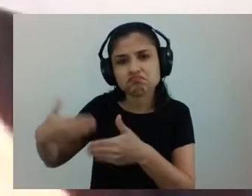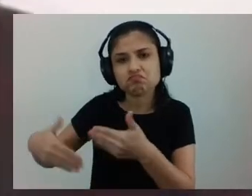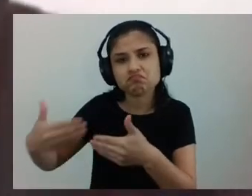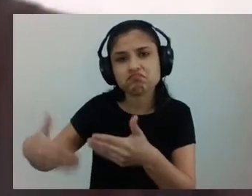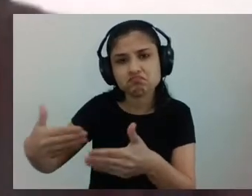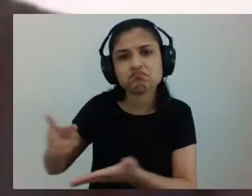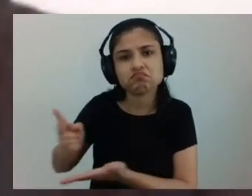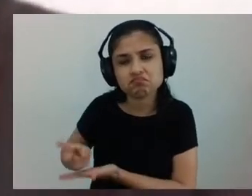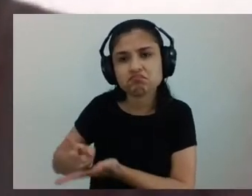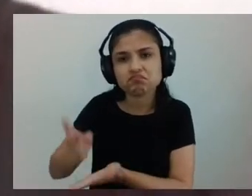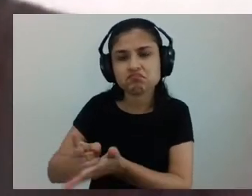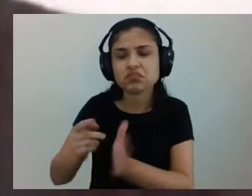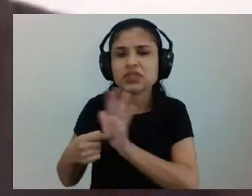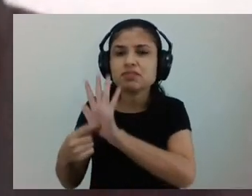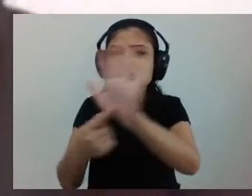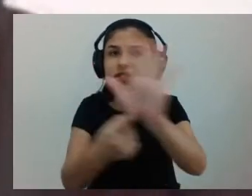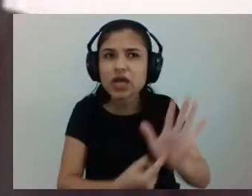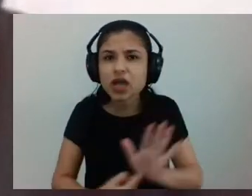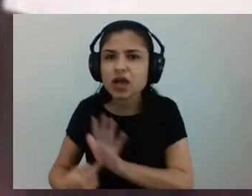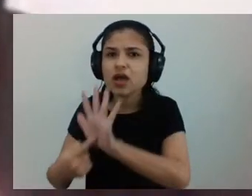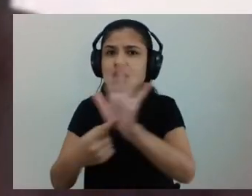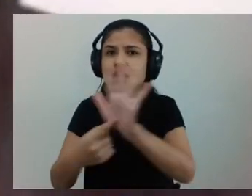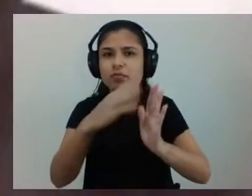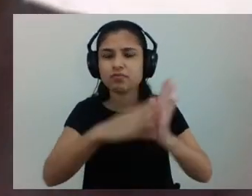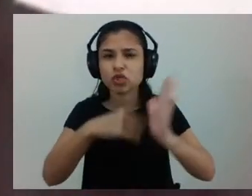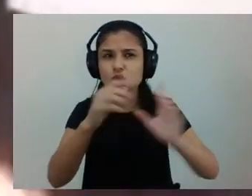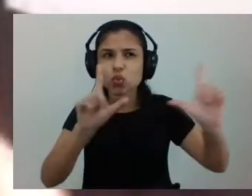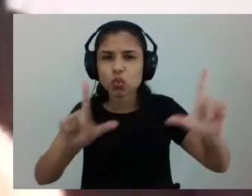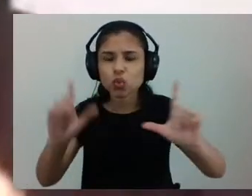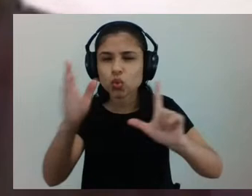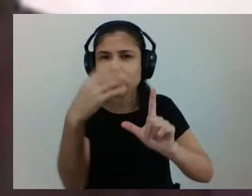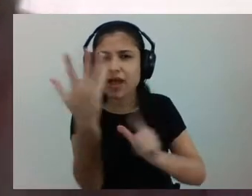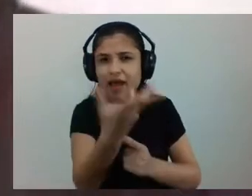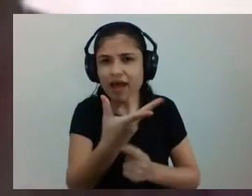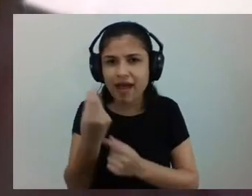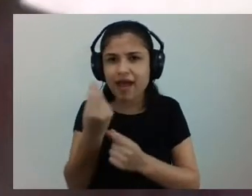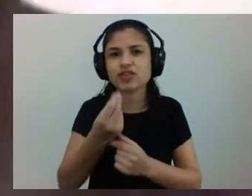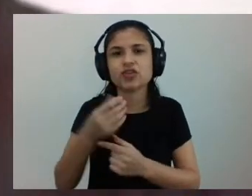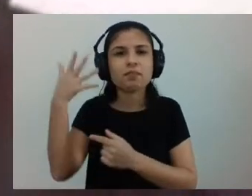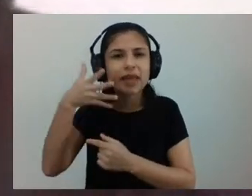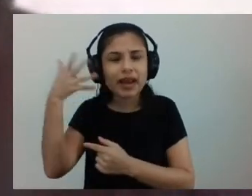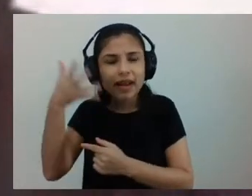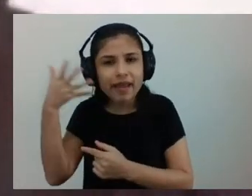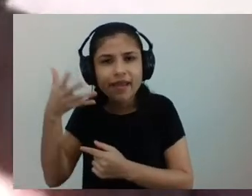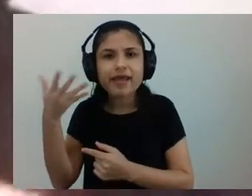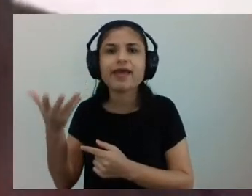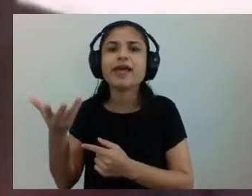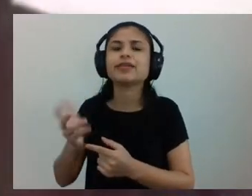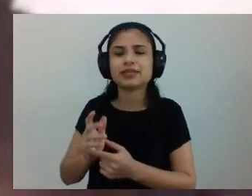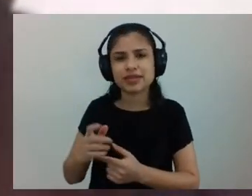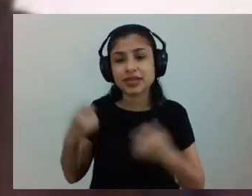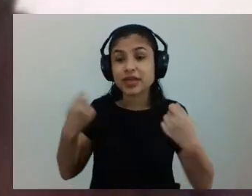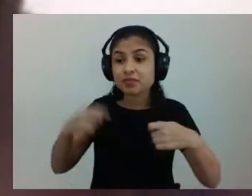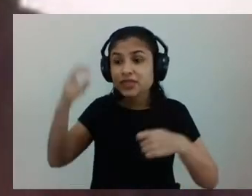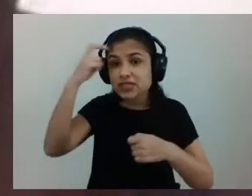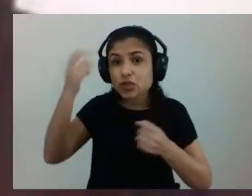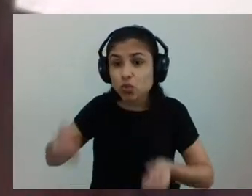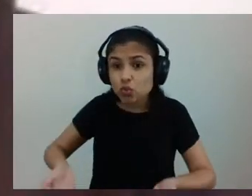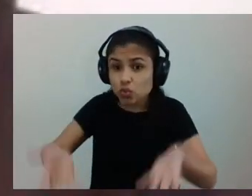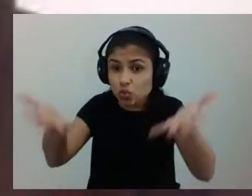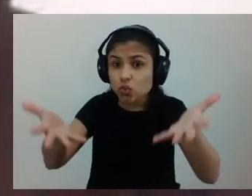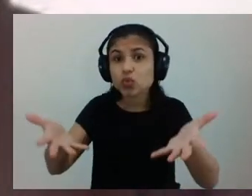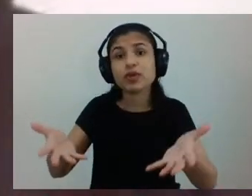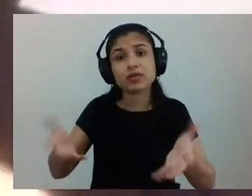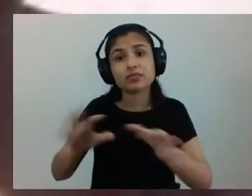pintura, palestras? Nós precisamos disso, porque a cultura é o que une os povos. Nós precisamos unir nossos